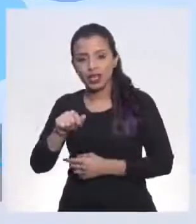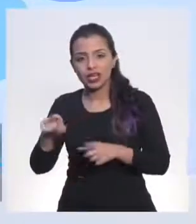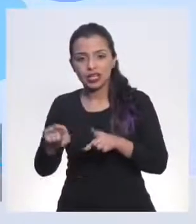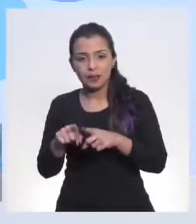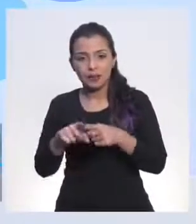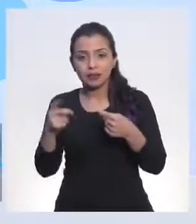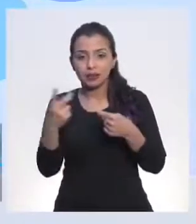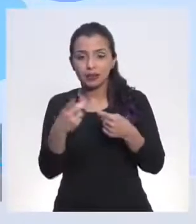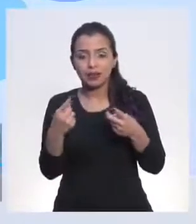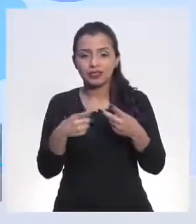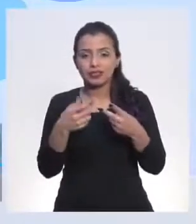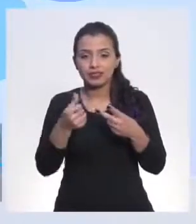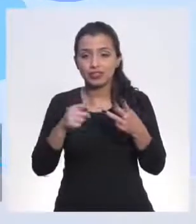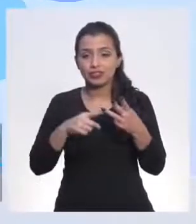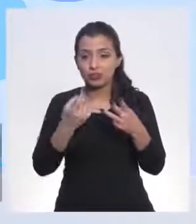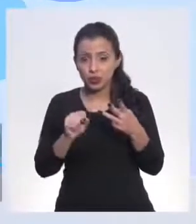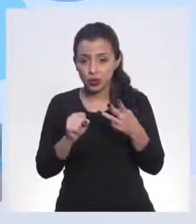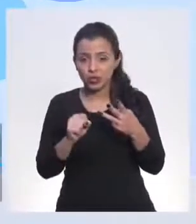18.